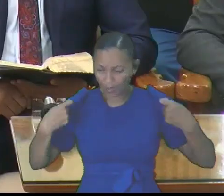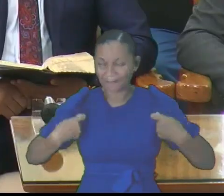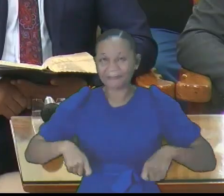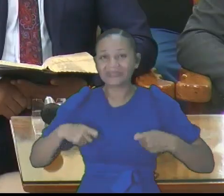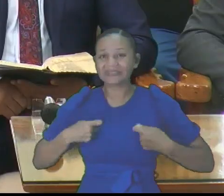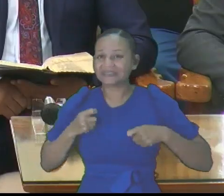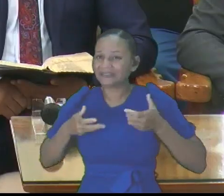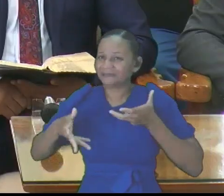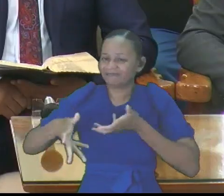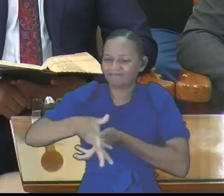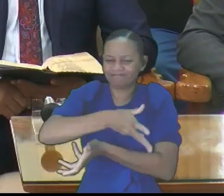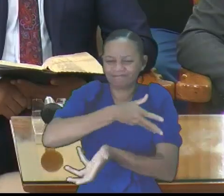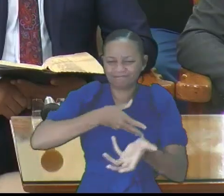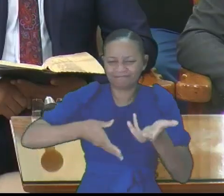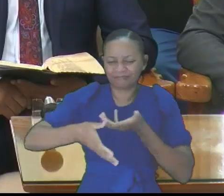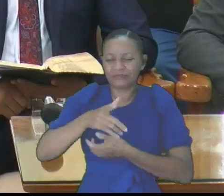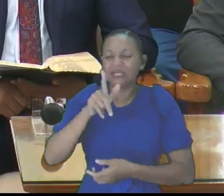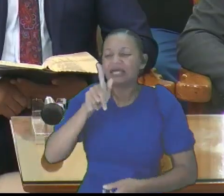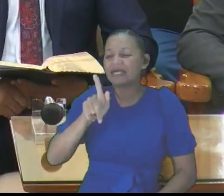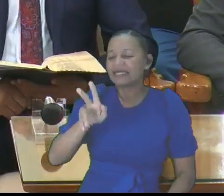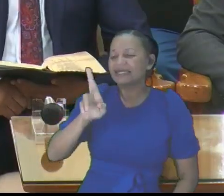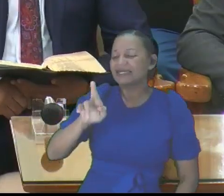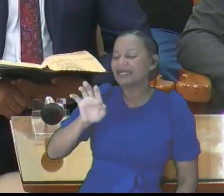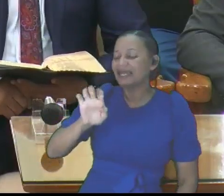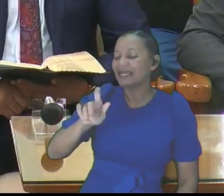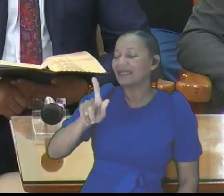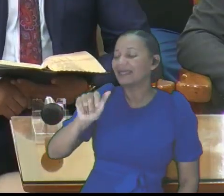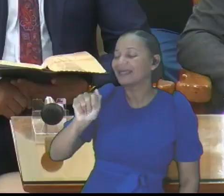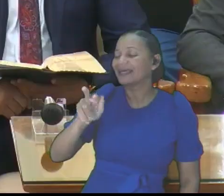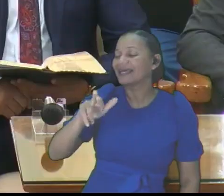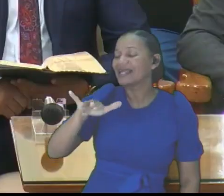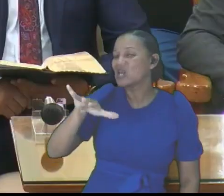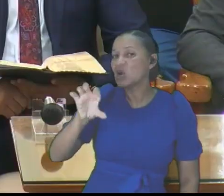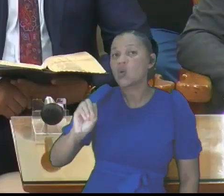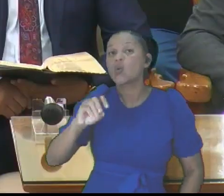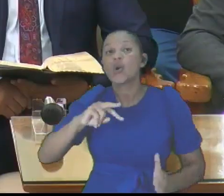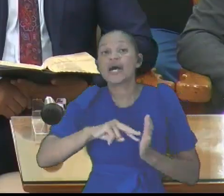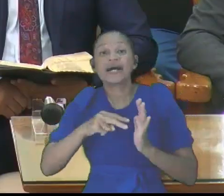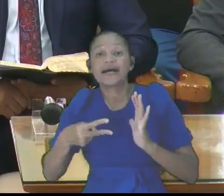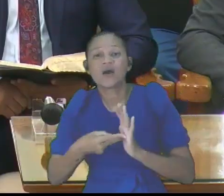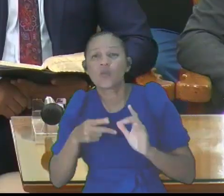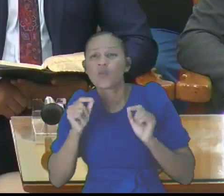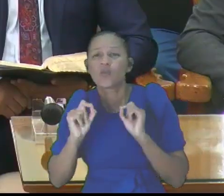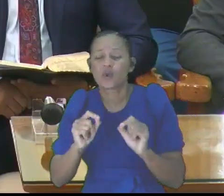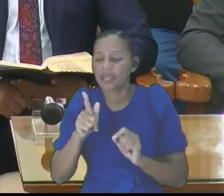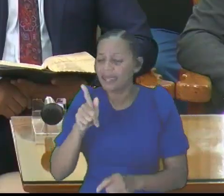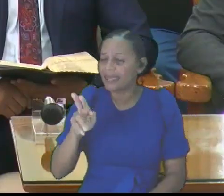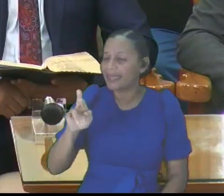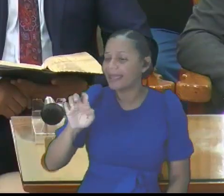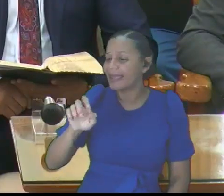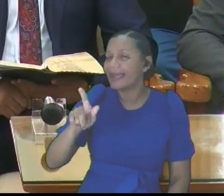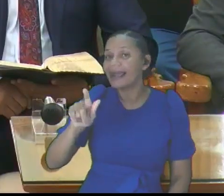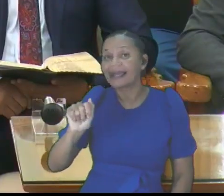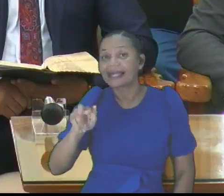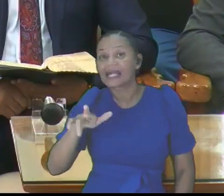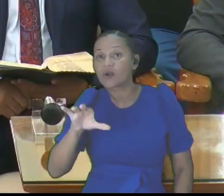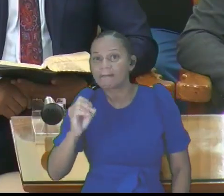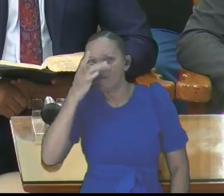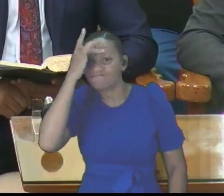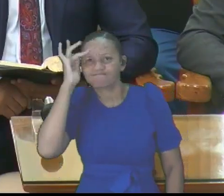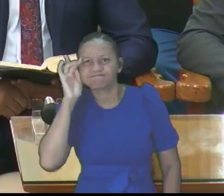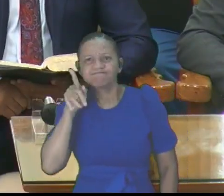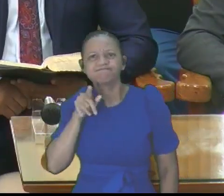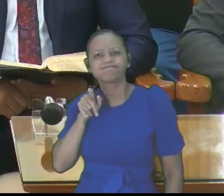gregário. O que é um ser gregário? Em sua essência, ele é gregário. O que é gregário? É aquela pessoa que não